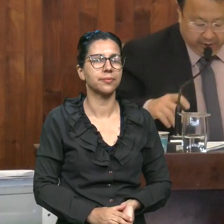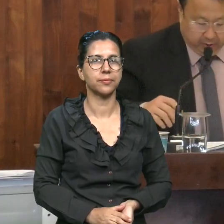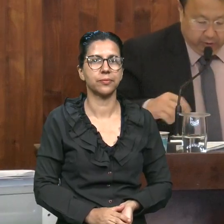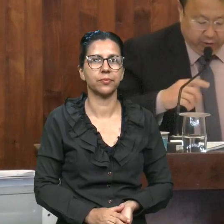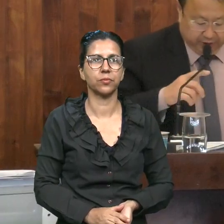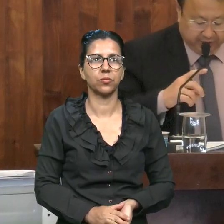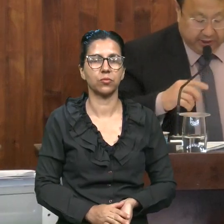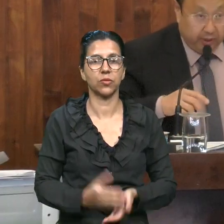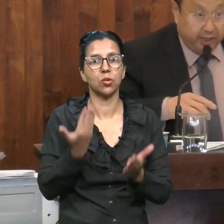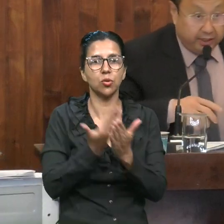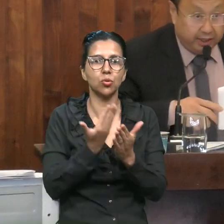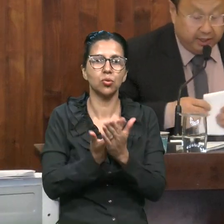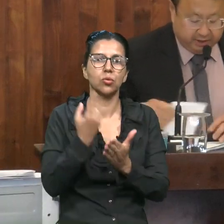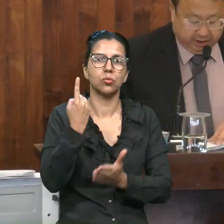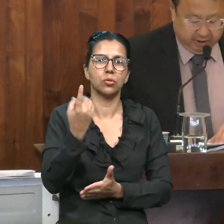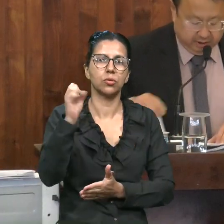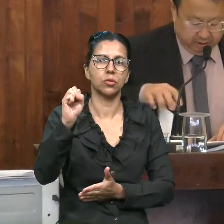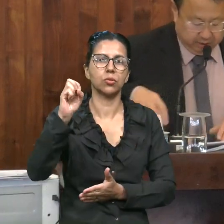Requerimento